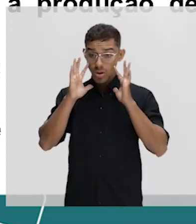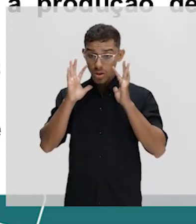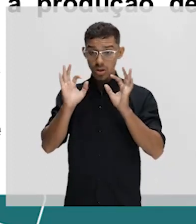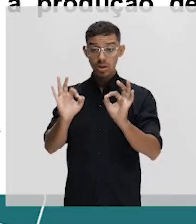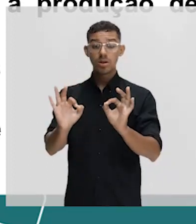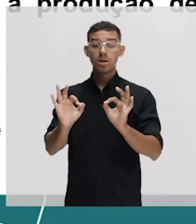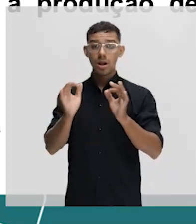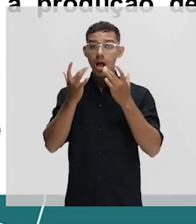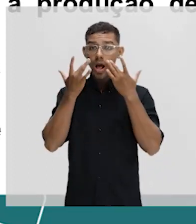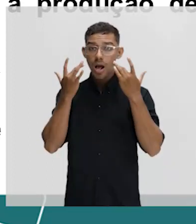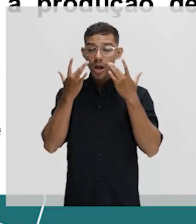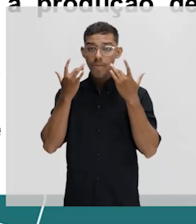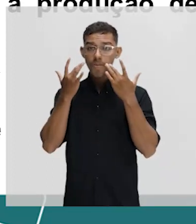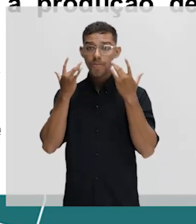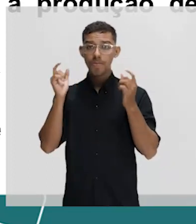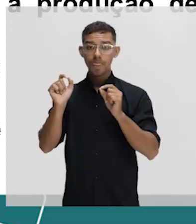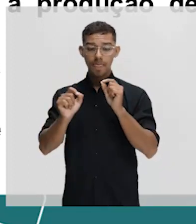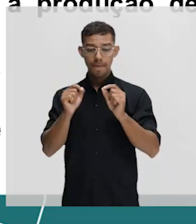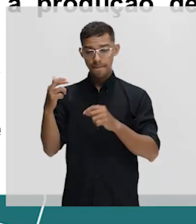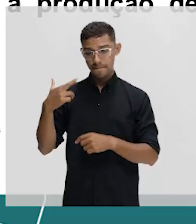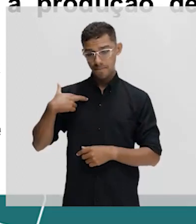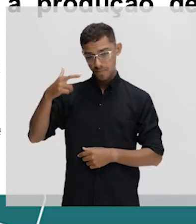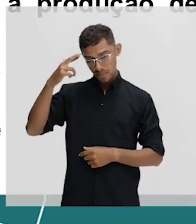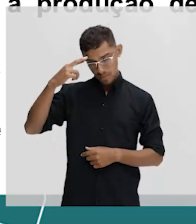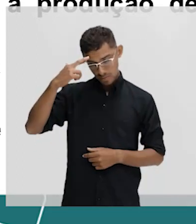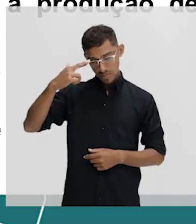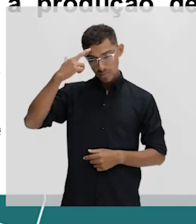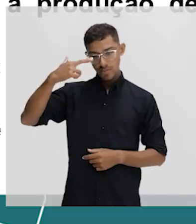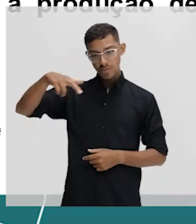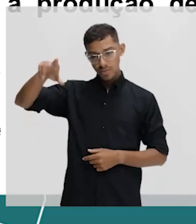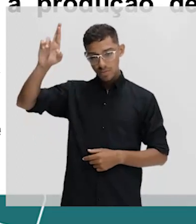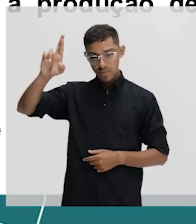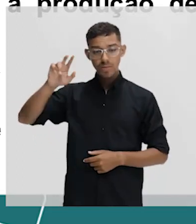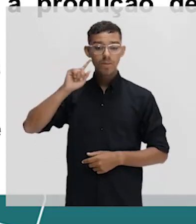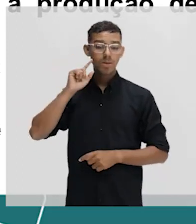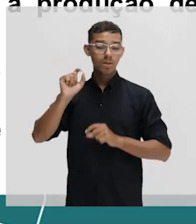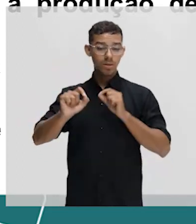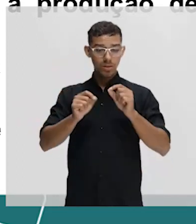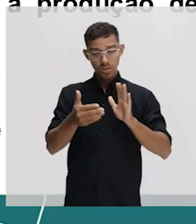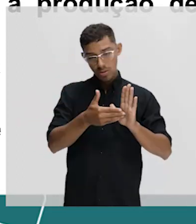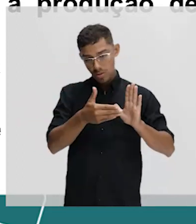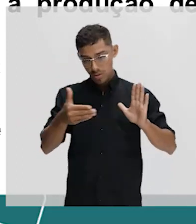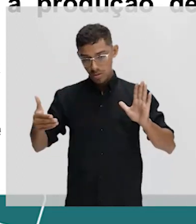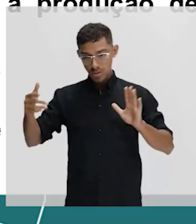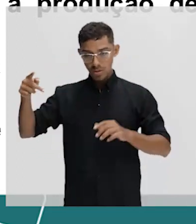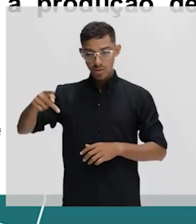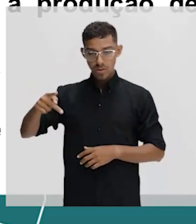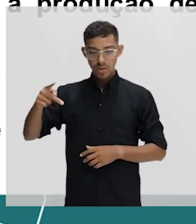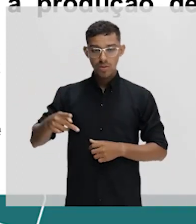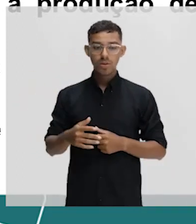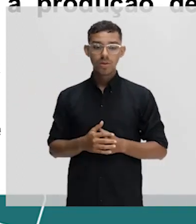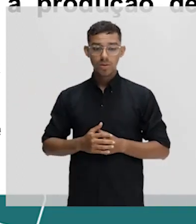da arte para o conceito da religiosidade. A arte bizantina passa por períodos específicos. O período